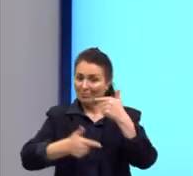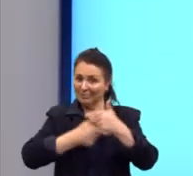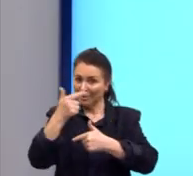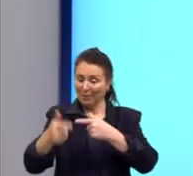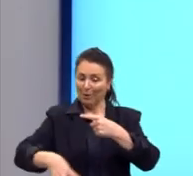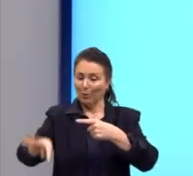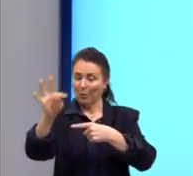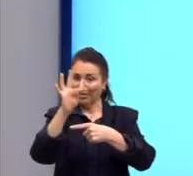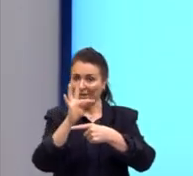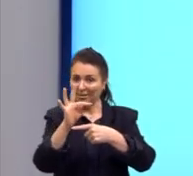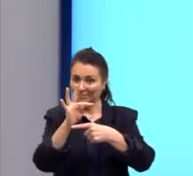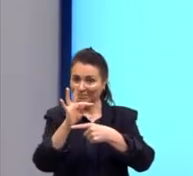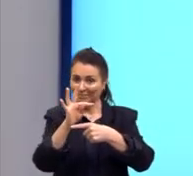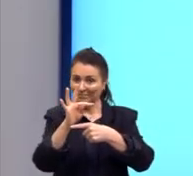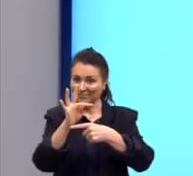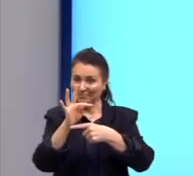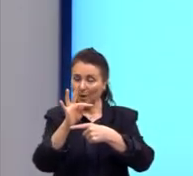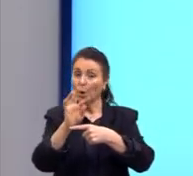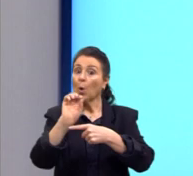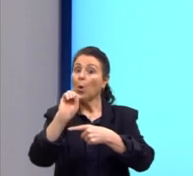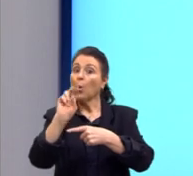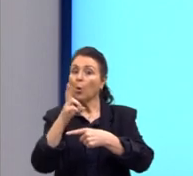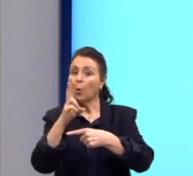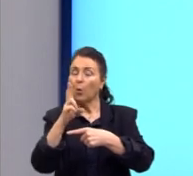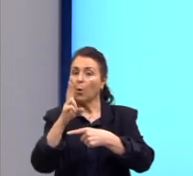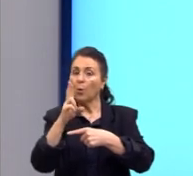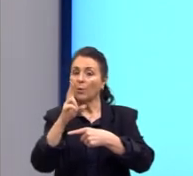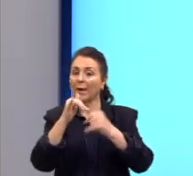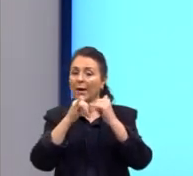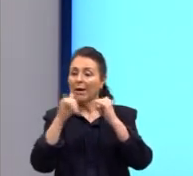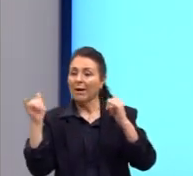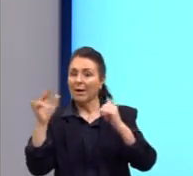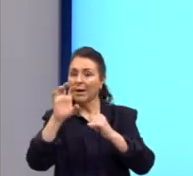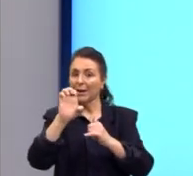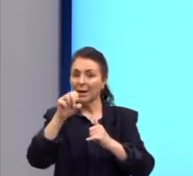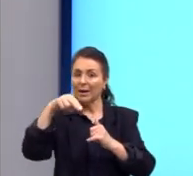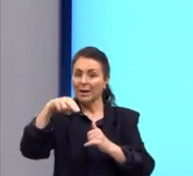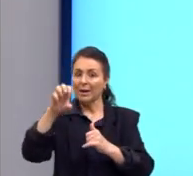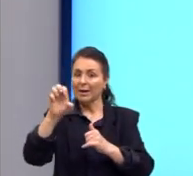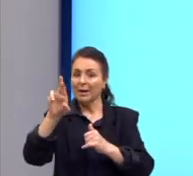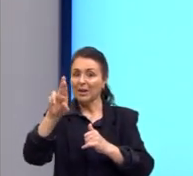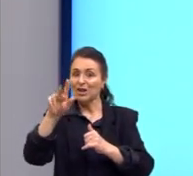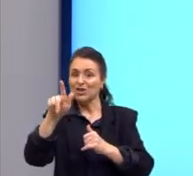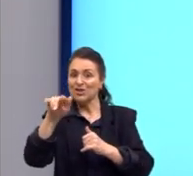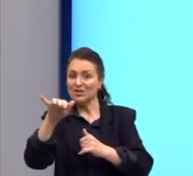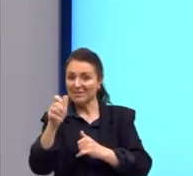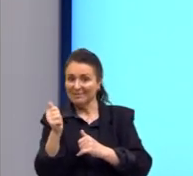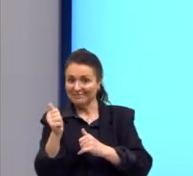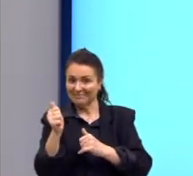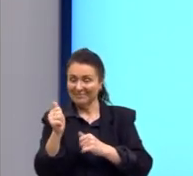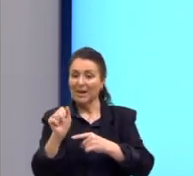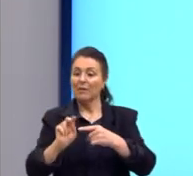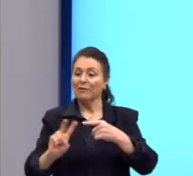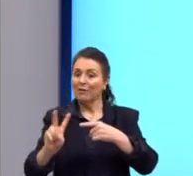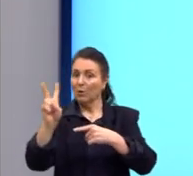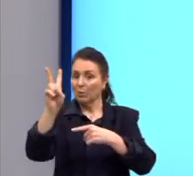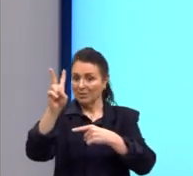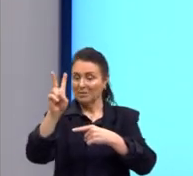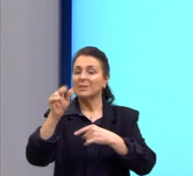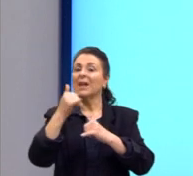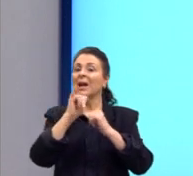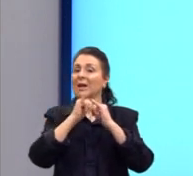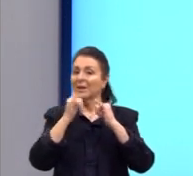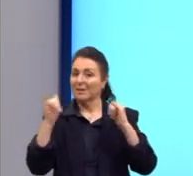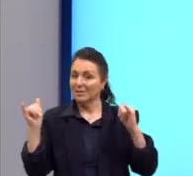todos os nenéns essa troca ele vai falar trabalho trabalho mas ele vai trazer valores relacionados à energia